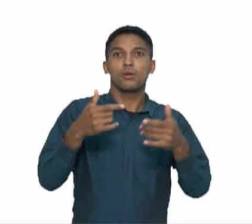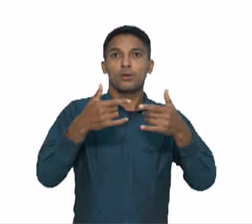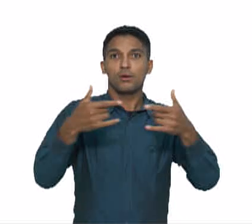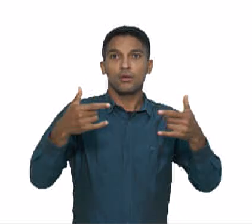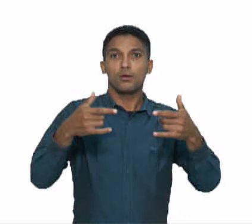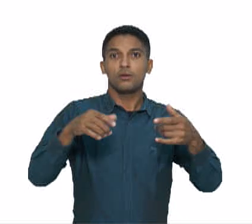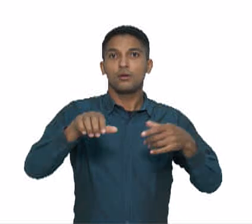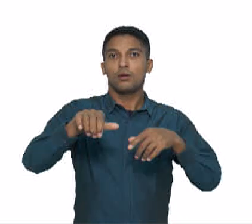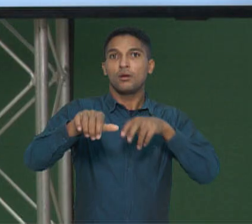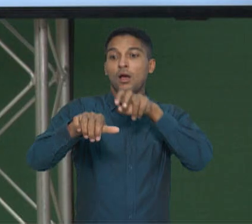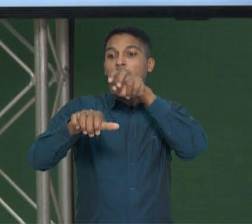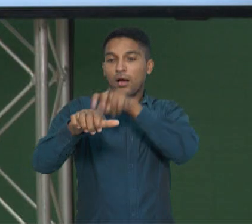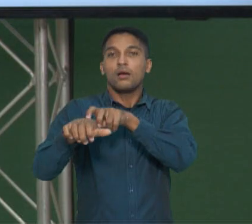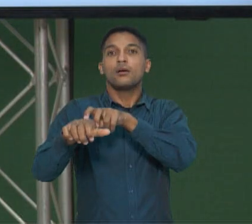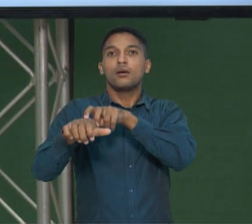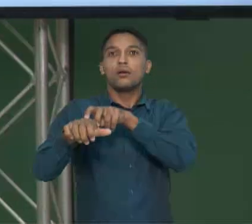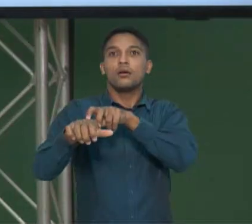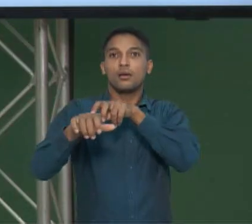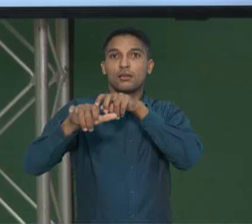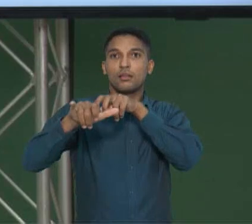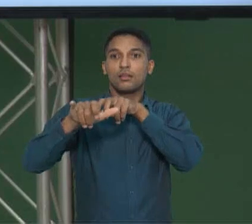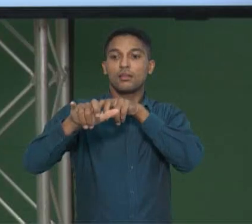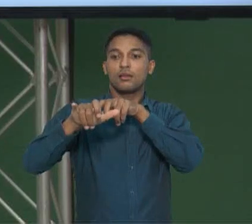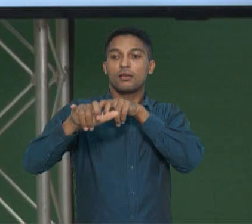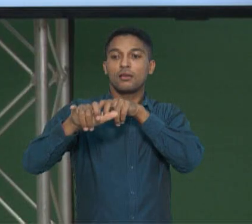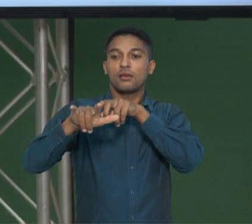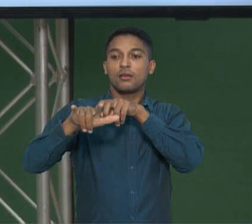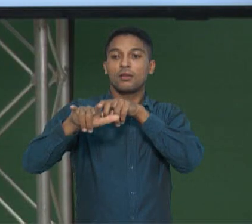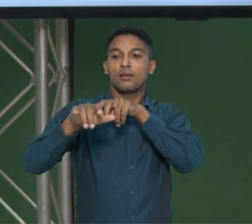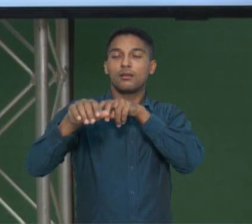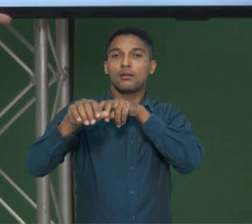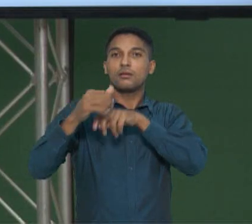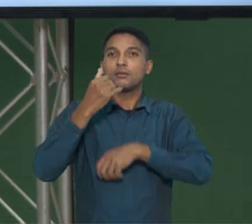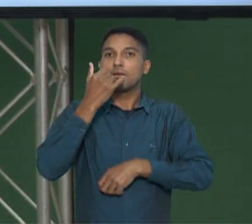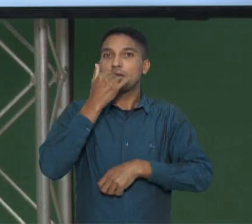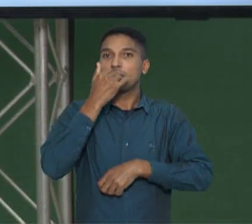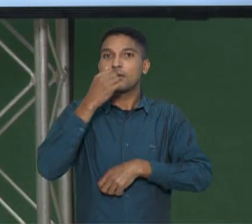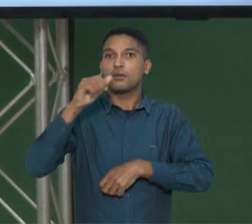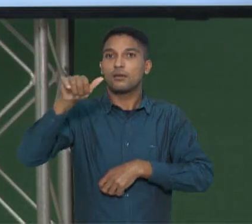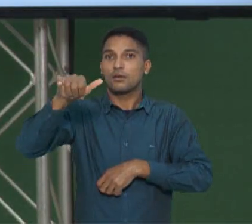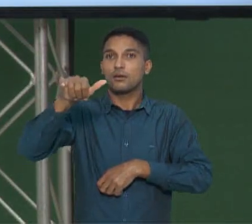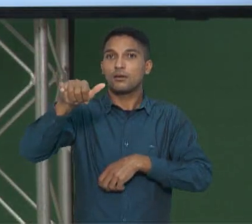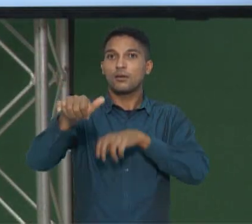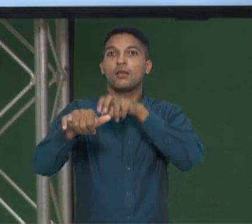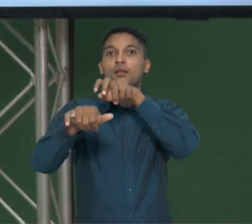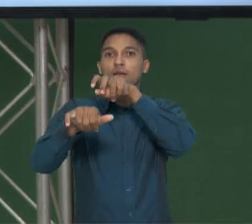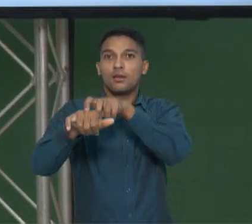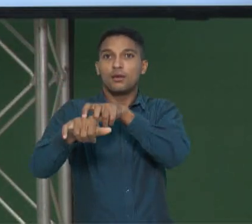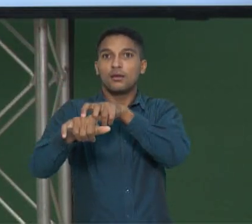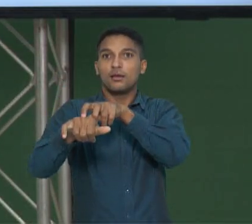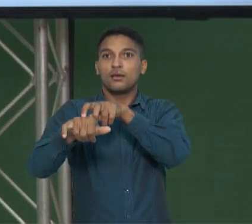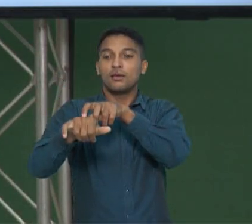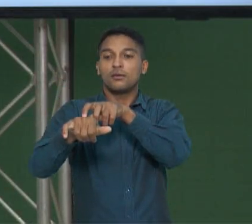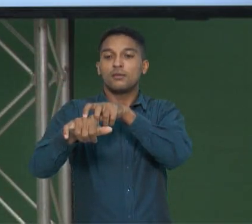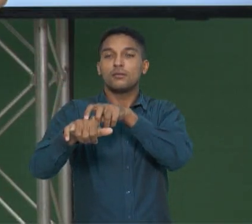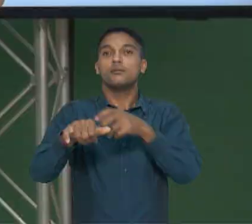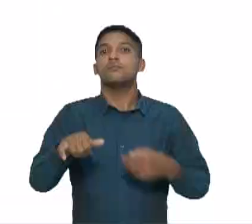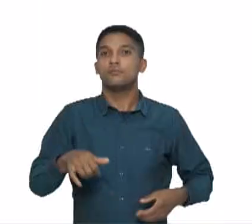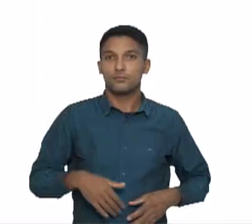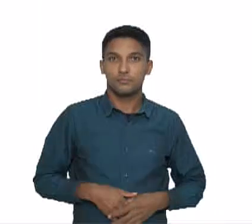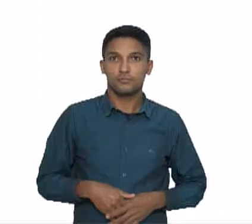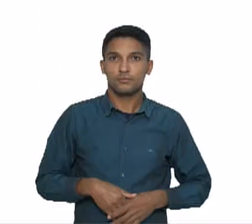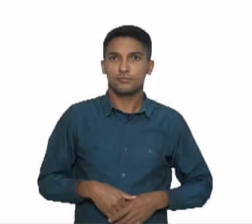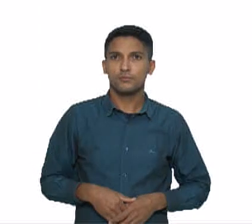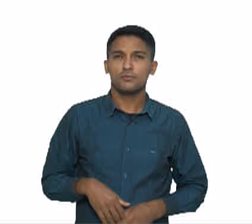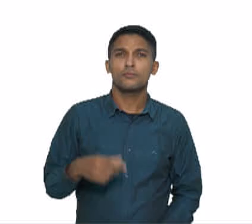nenhuma. Quanto custa um pasaje de primeira classe? Quanto custa um pasaje de